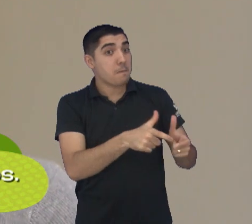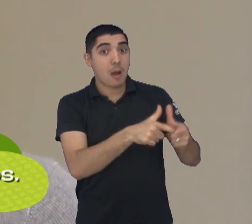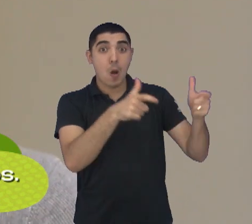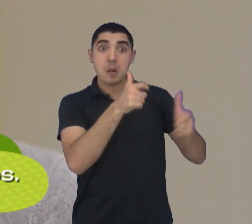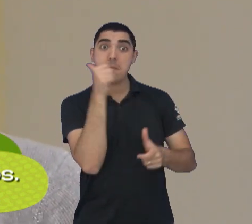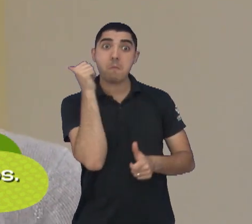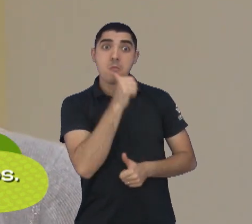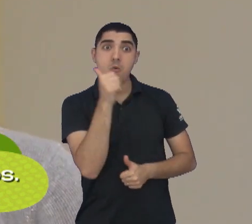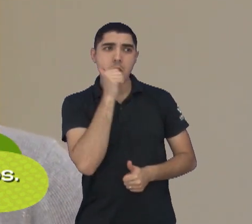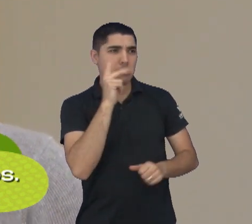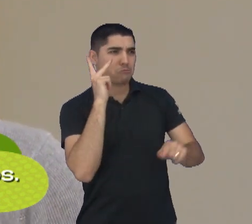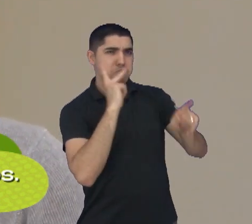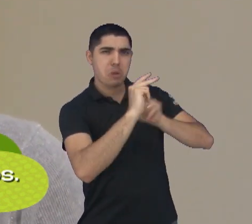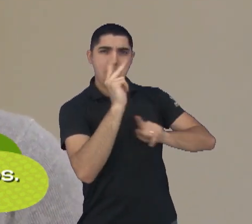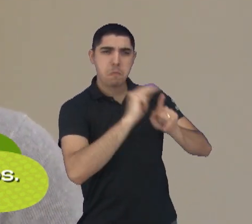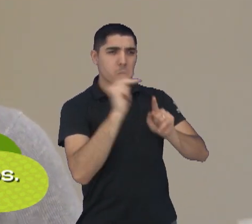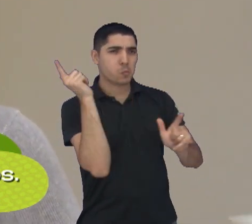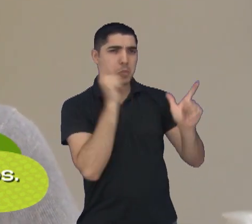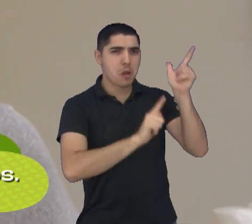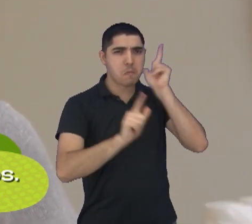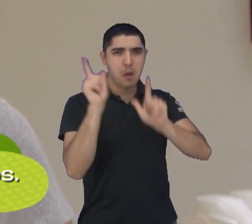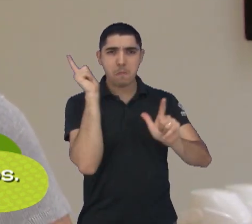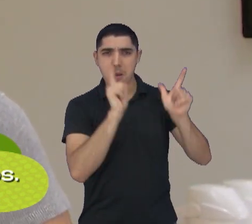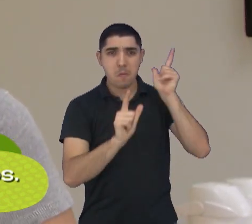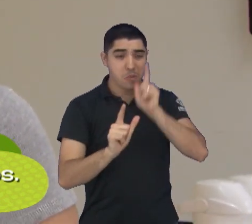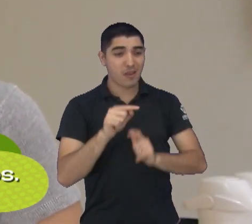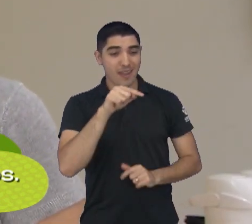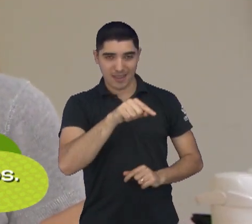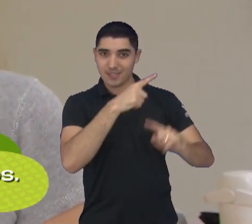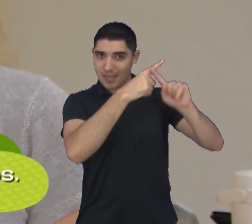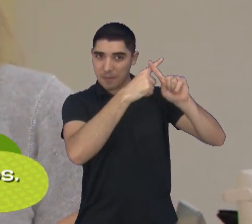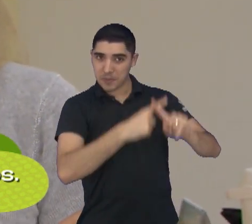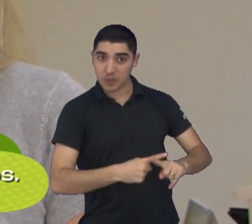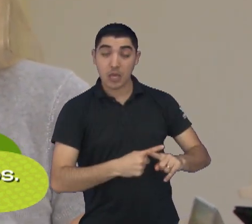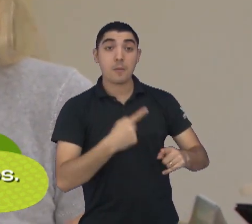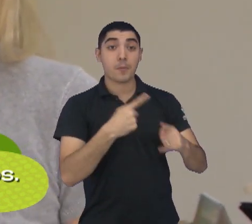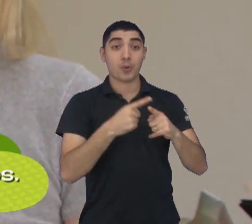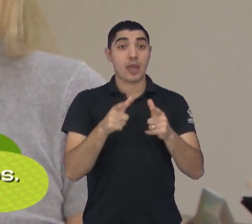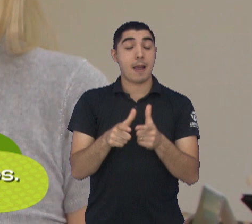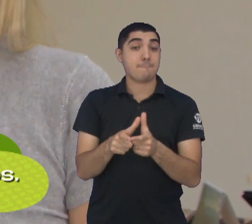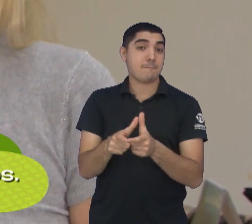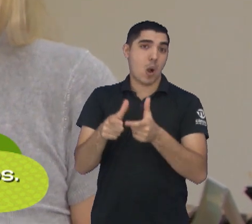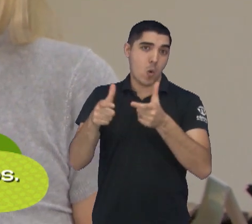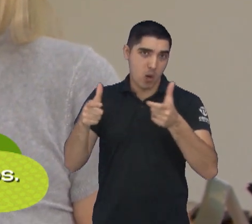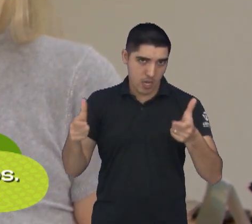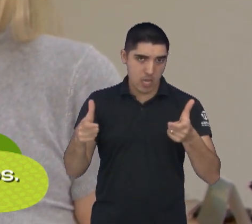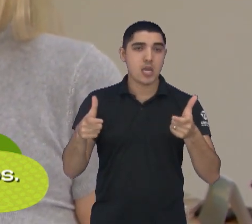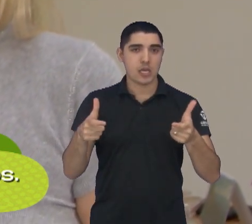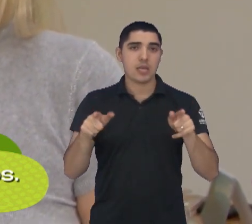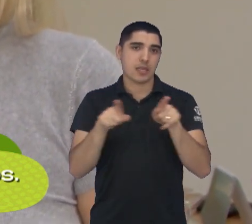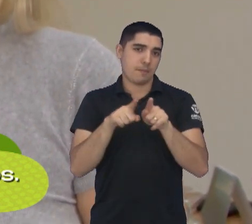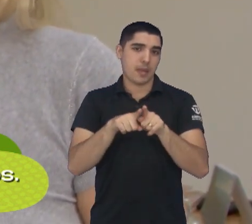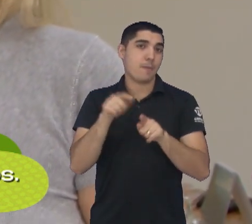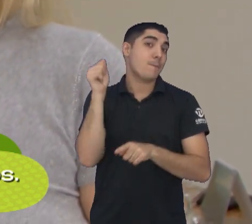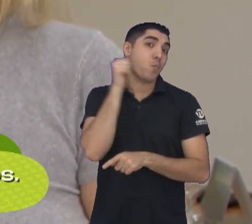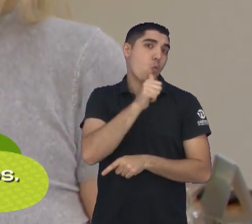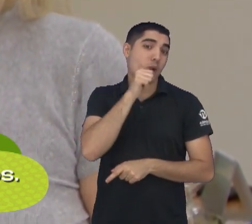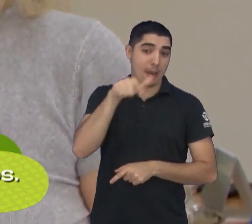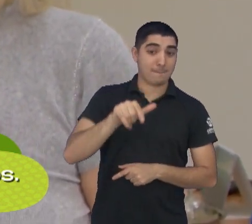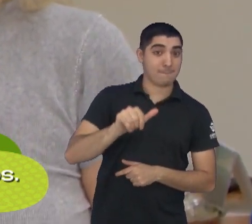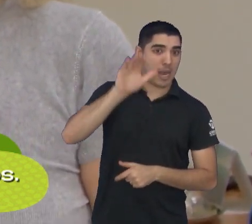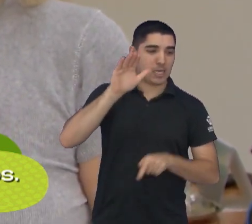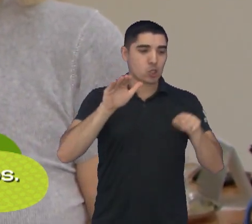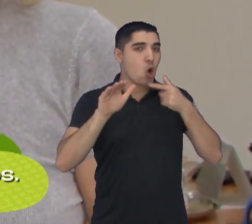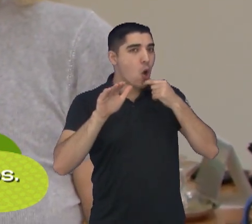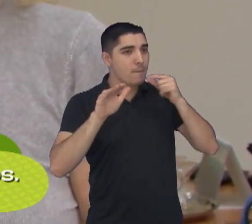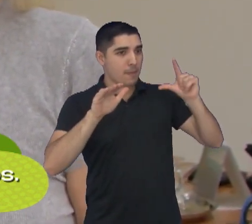foi o destaque positivo desses Jogos Regionais, porque foi um número maior de delegação também, de mais mulheres do que homens, e elas mandaram super